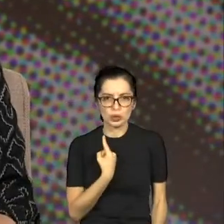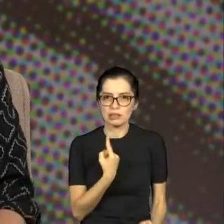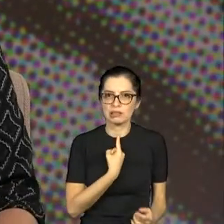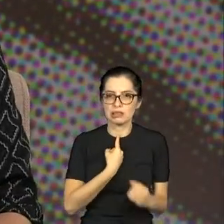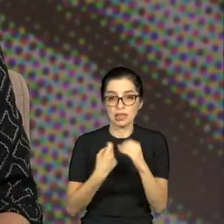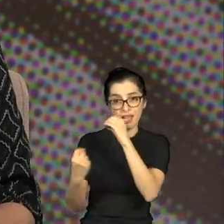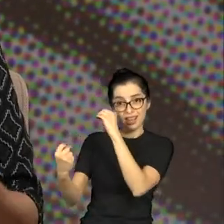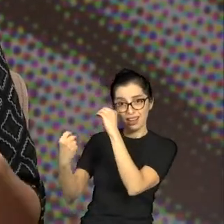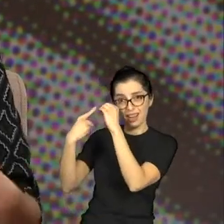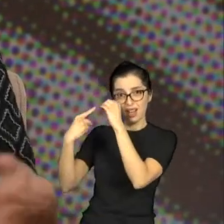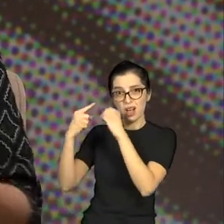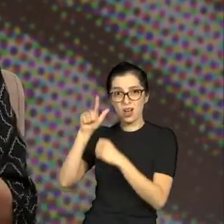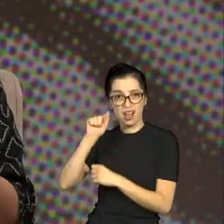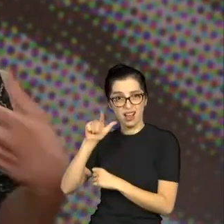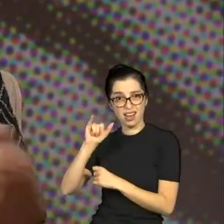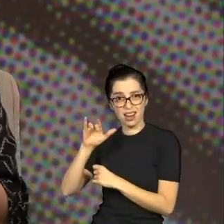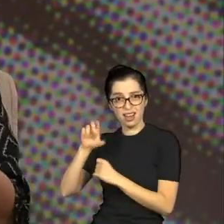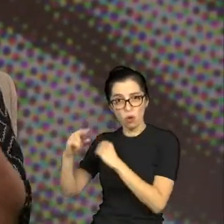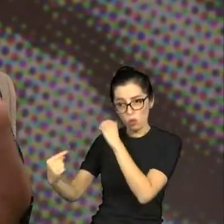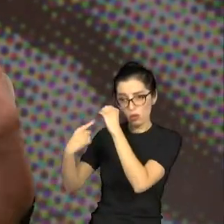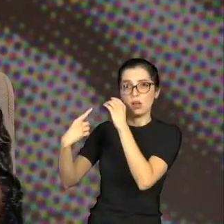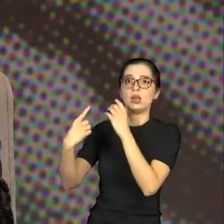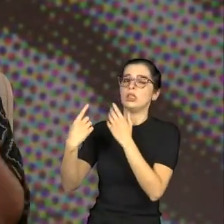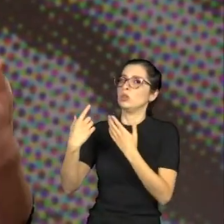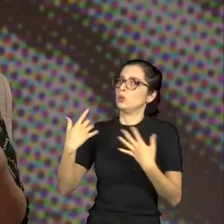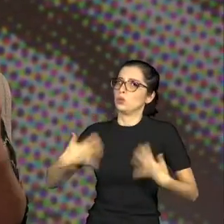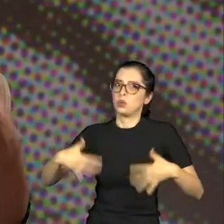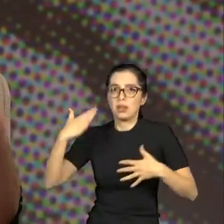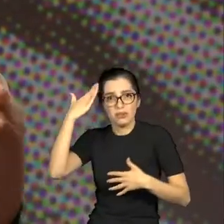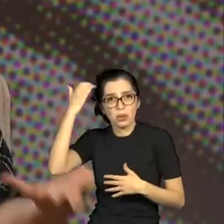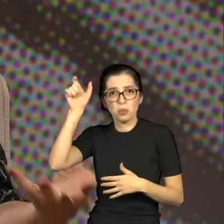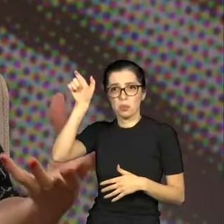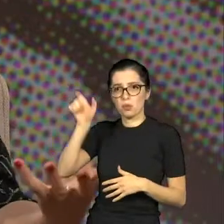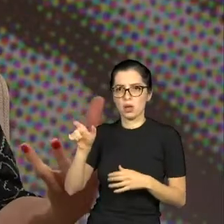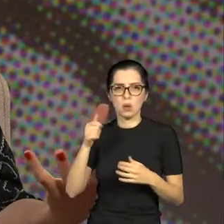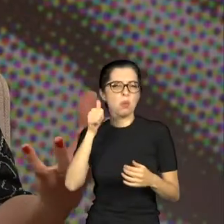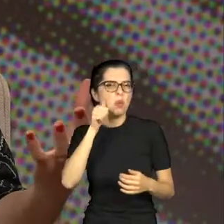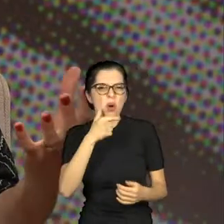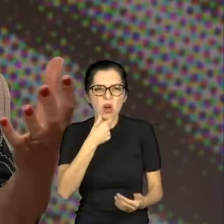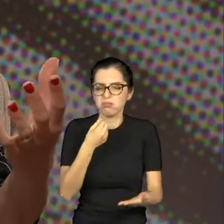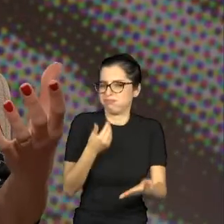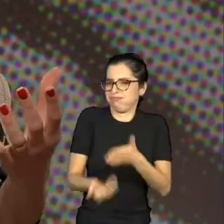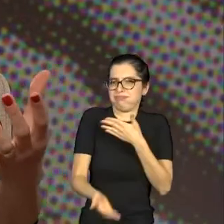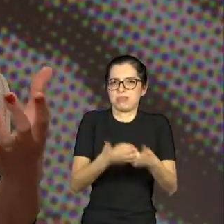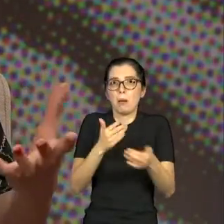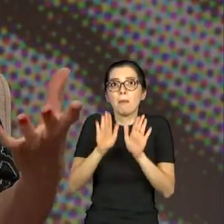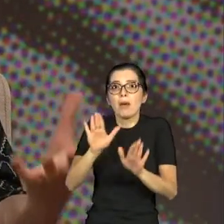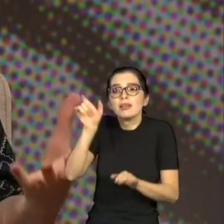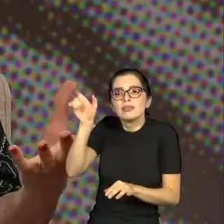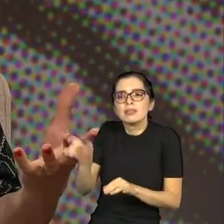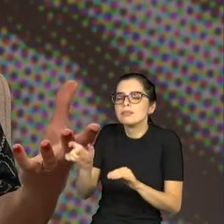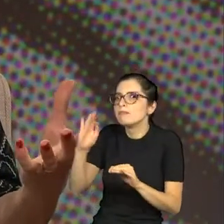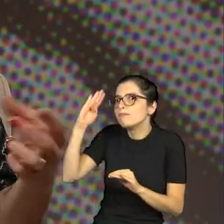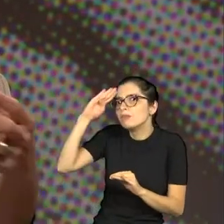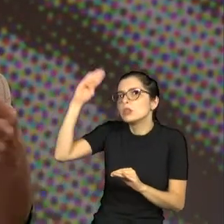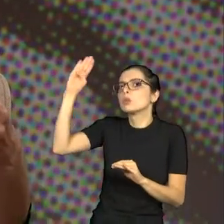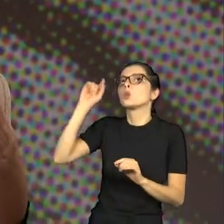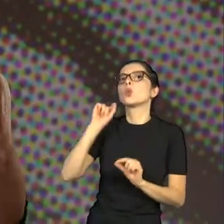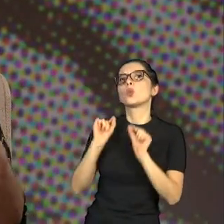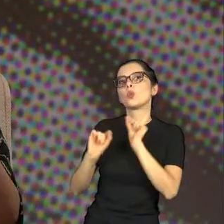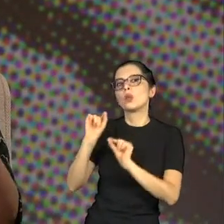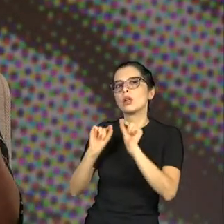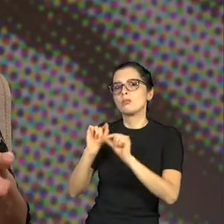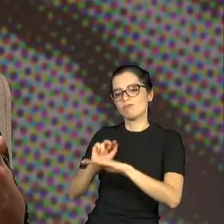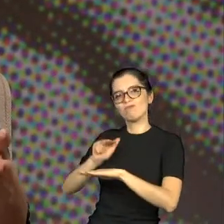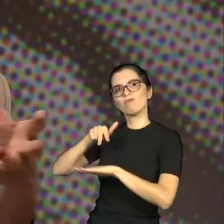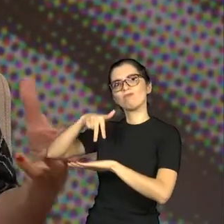que a estrela da peça, independe de ser homem ou mulher, a grande estrela da peça é a retórica. A